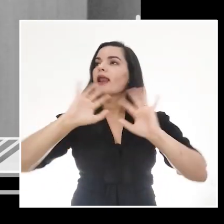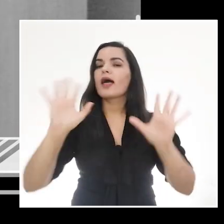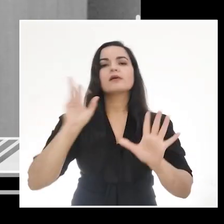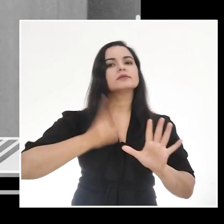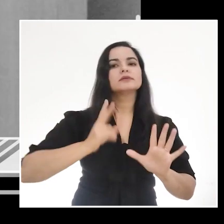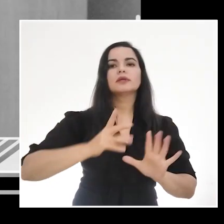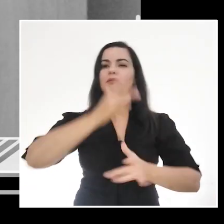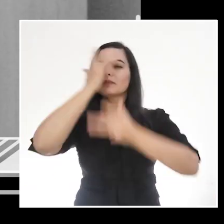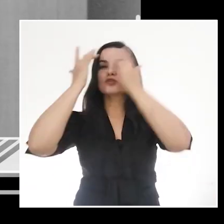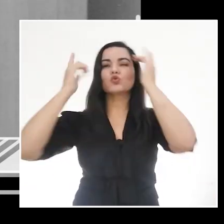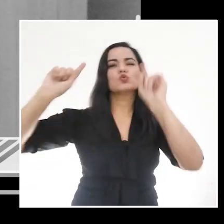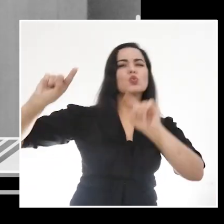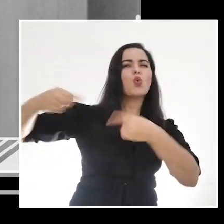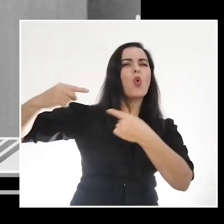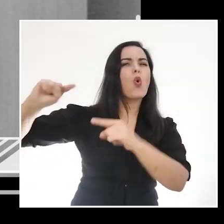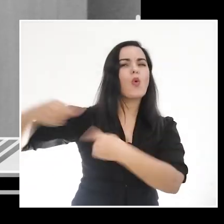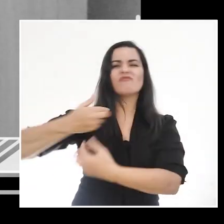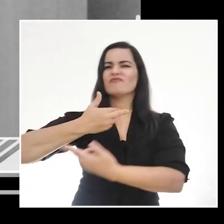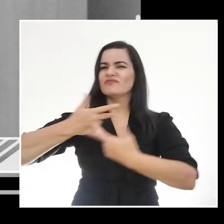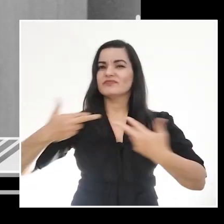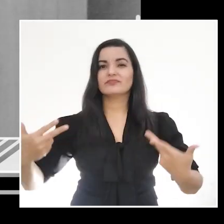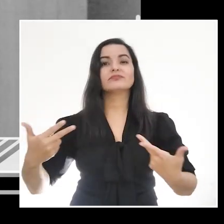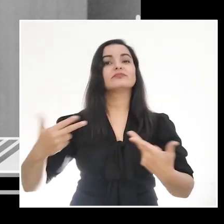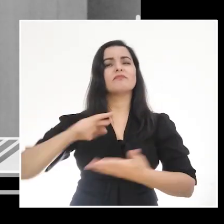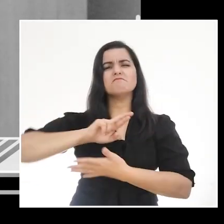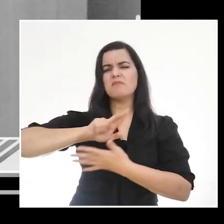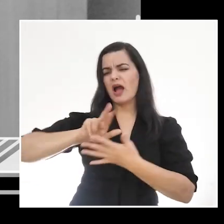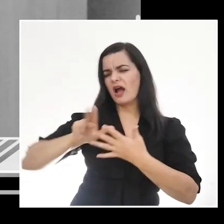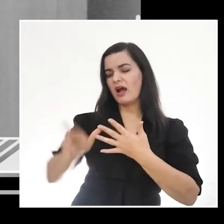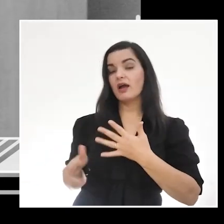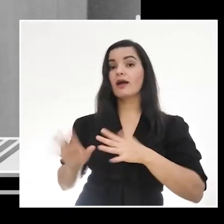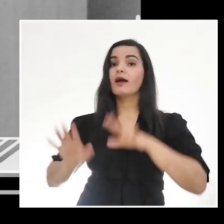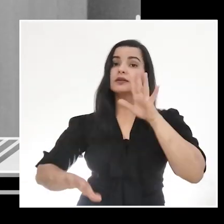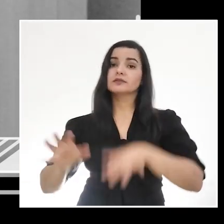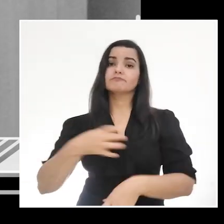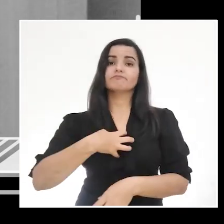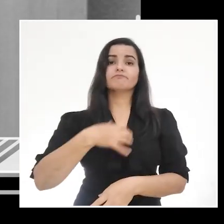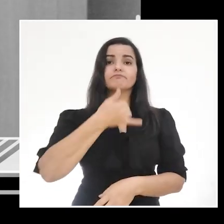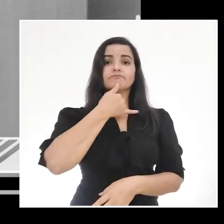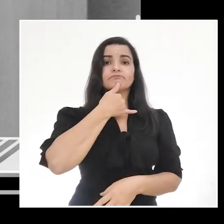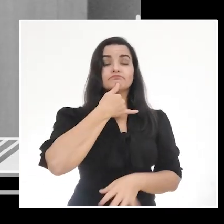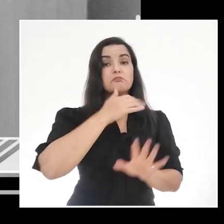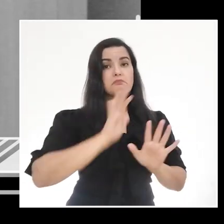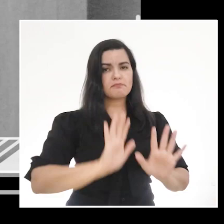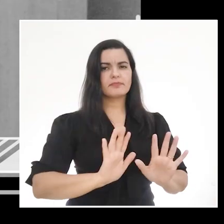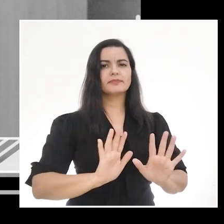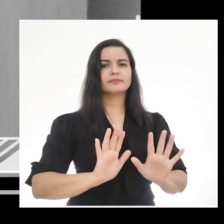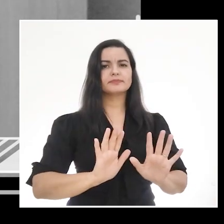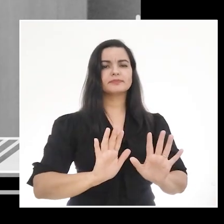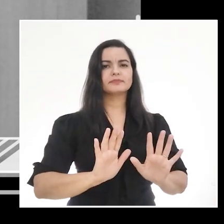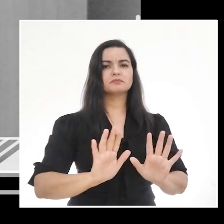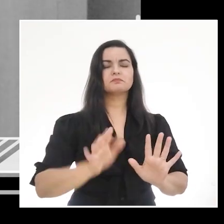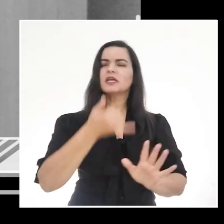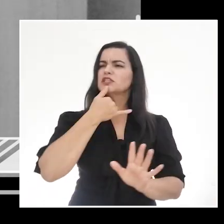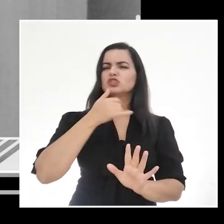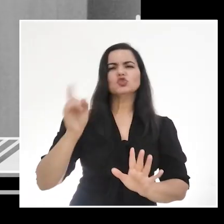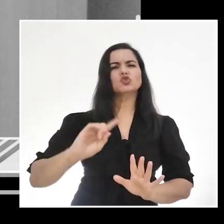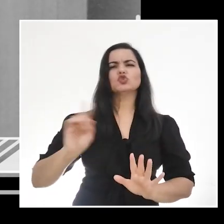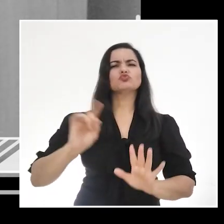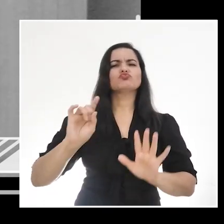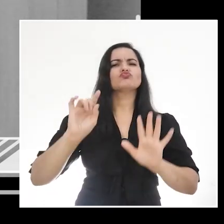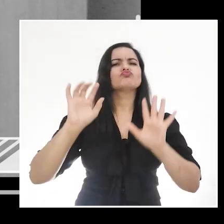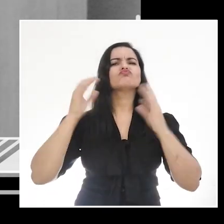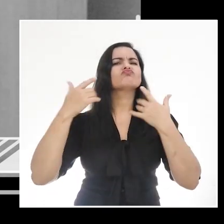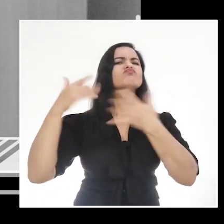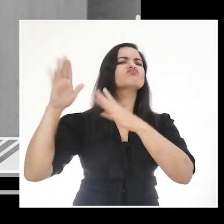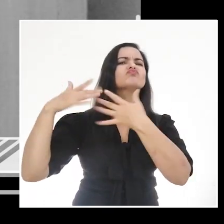roubar e destruir, né? Então é claro que nós vamos ter oposição, é claro. E aí, algumas vezes a gente